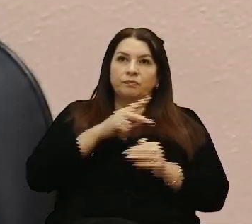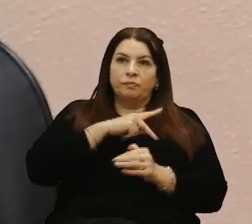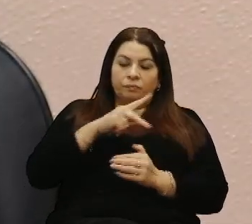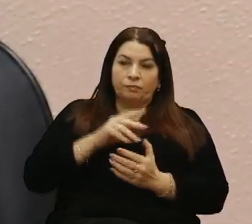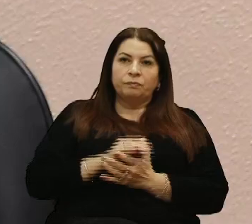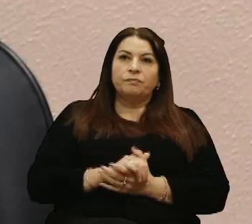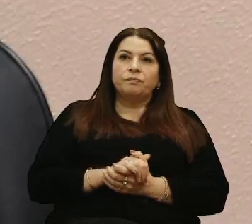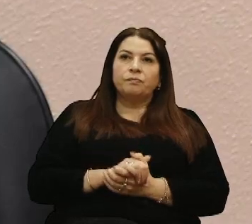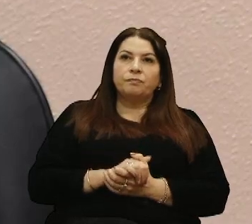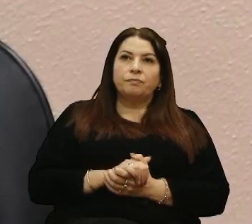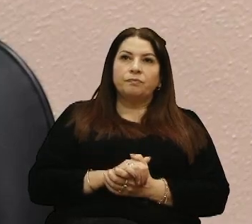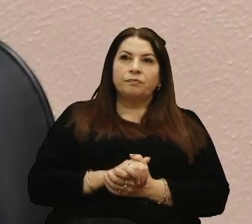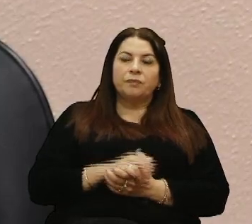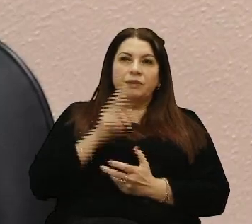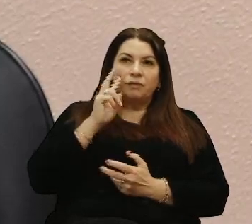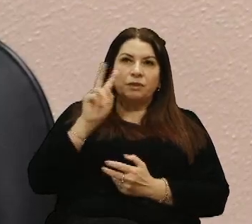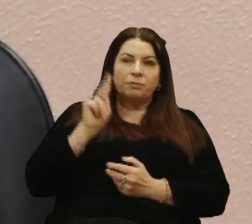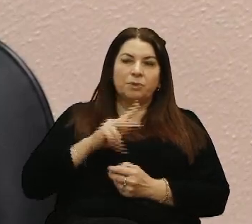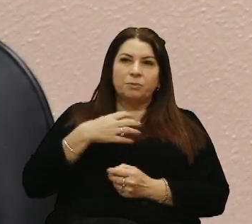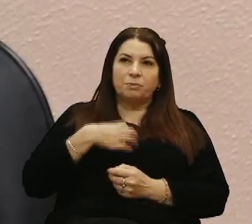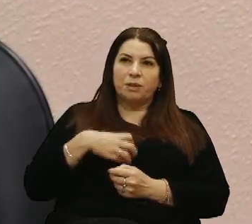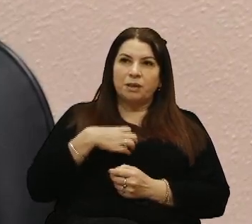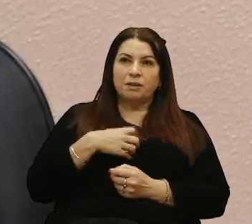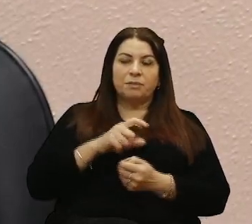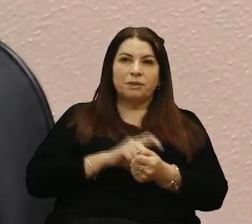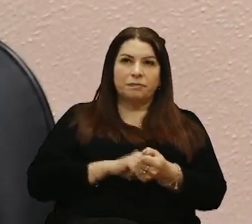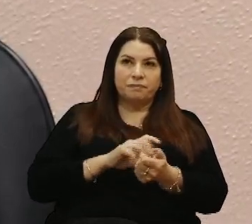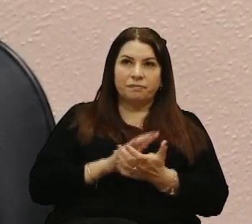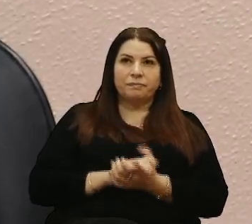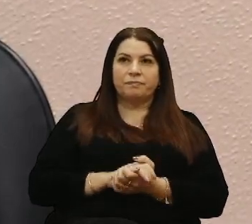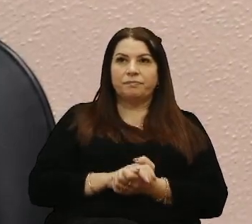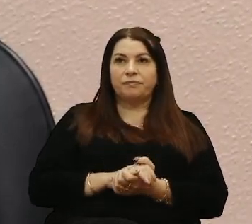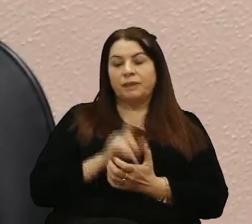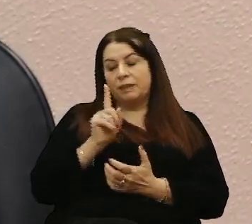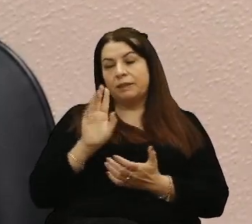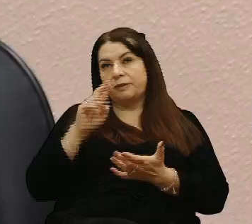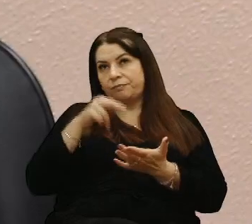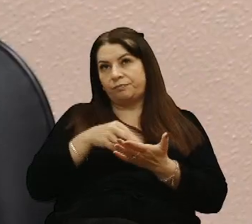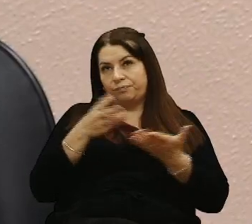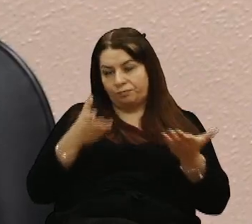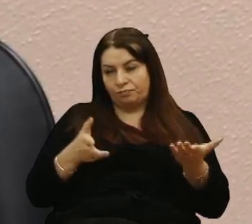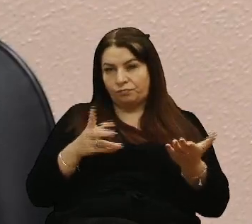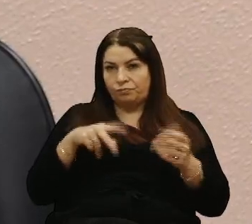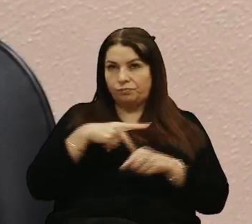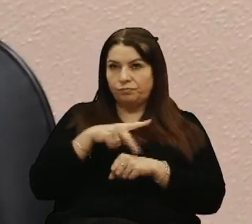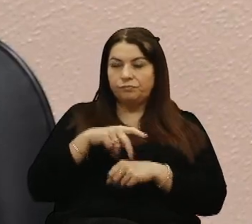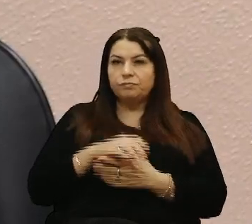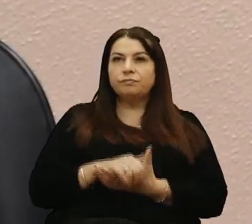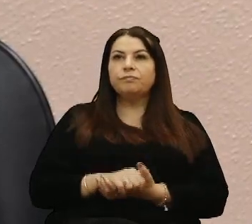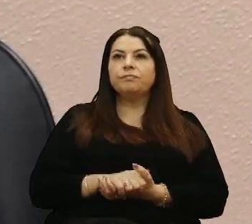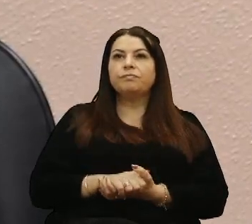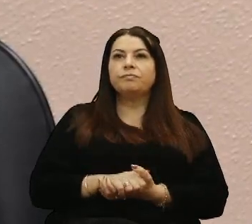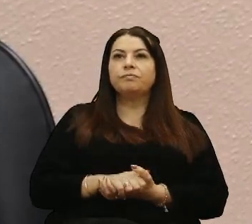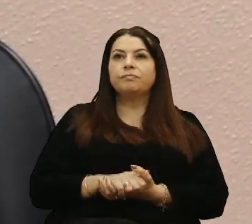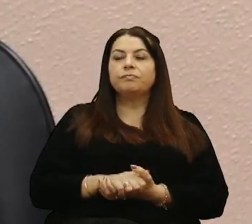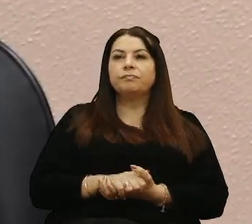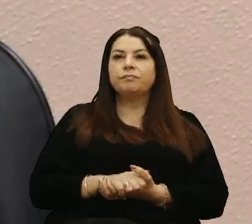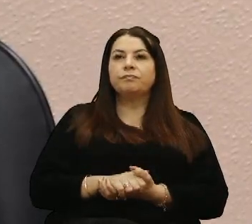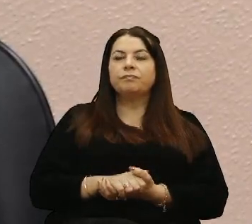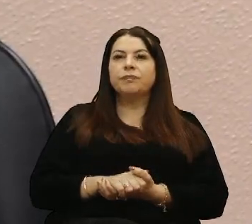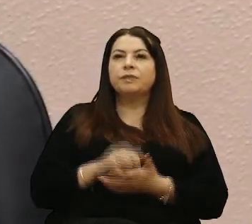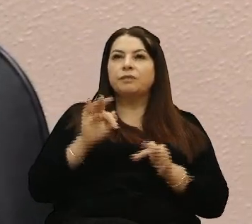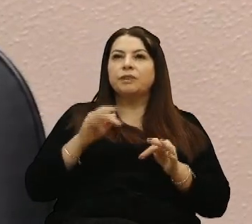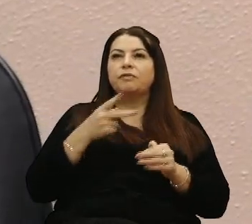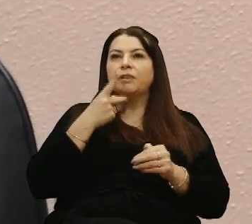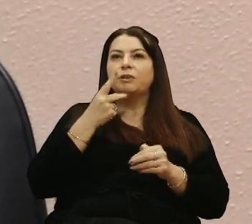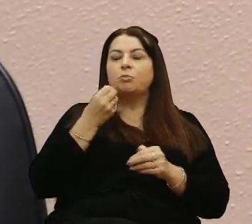presidente, apesar de a gente ver que o pessoal fica bravo, fica nervoso, enfim, mas é essa a realidade hoje do nosso país. Queria finalizar falando sobre